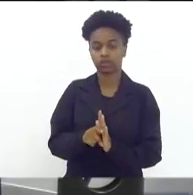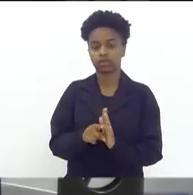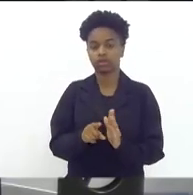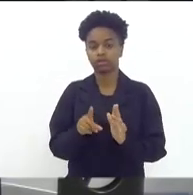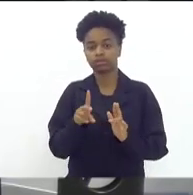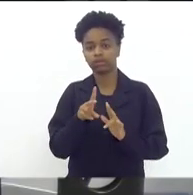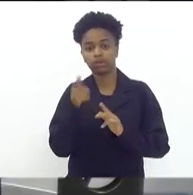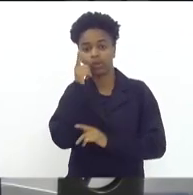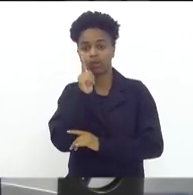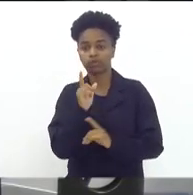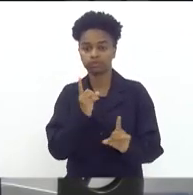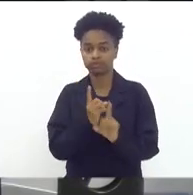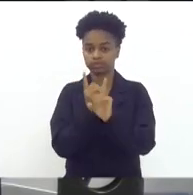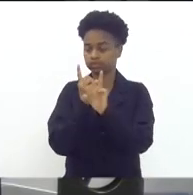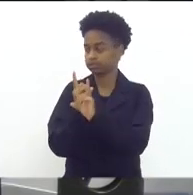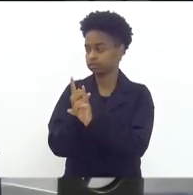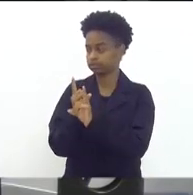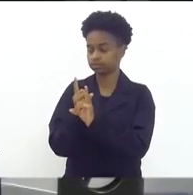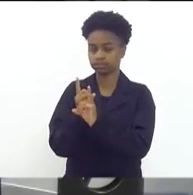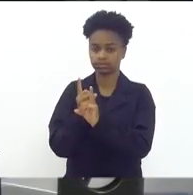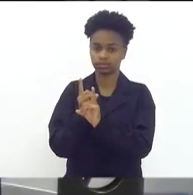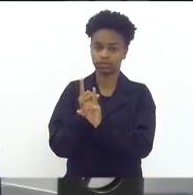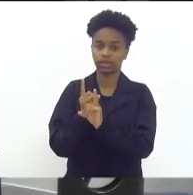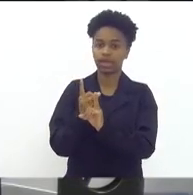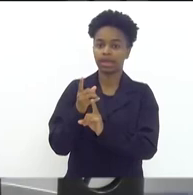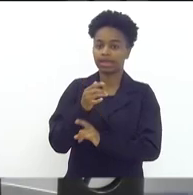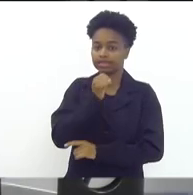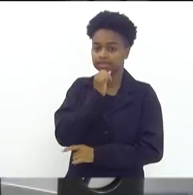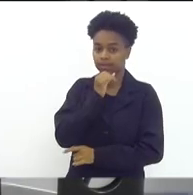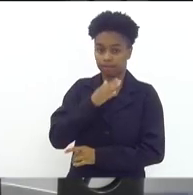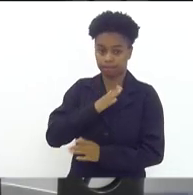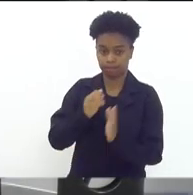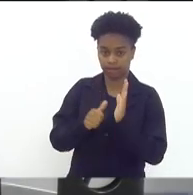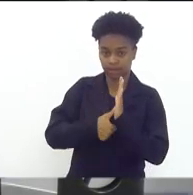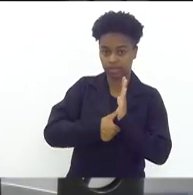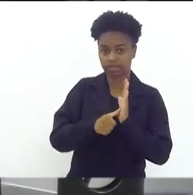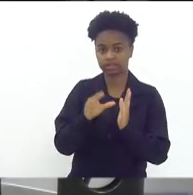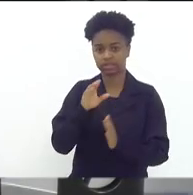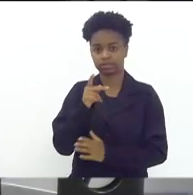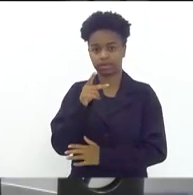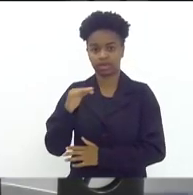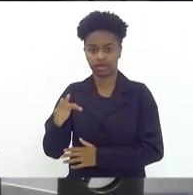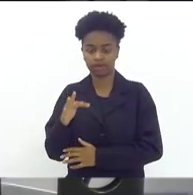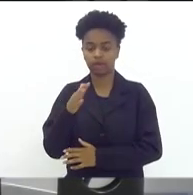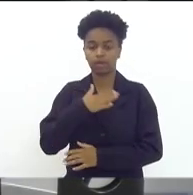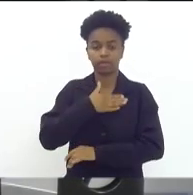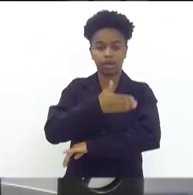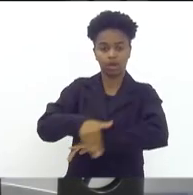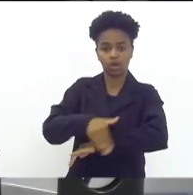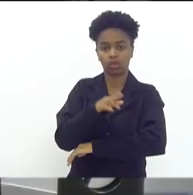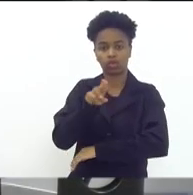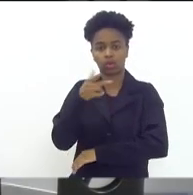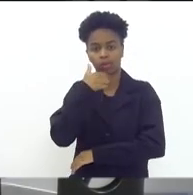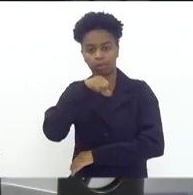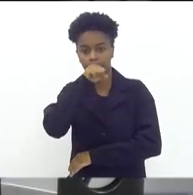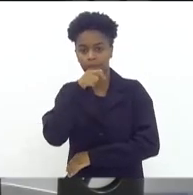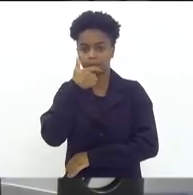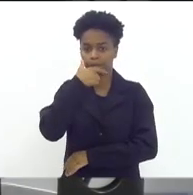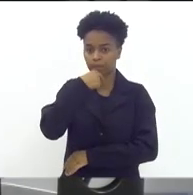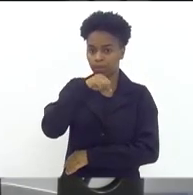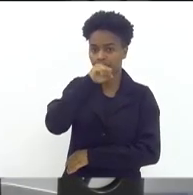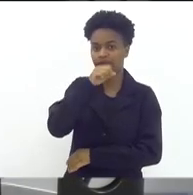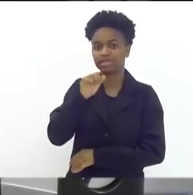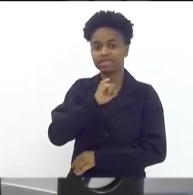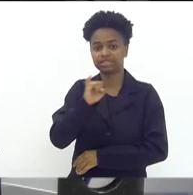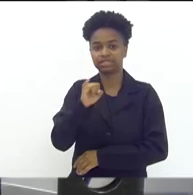identificar minha identidade meu CPF nome da minha mãe o nome do meu pai meu endereço o que que eu ia falar com quem eu falar e